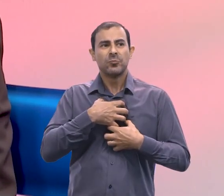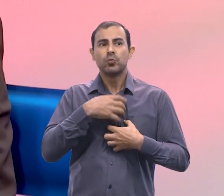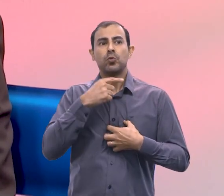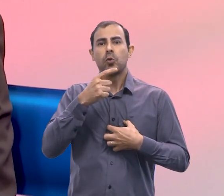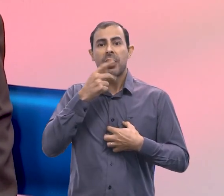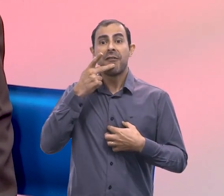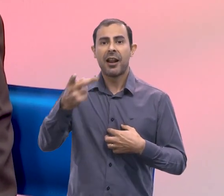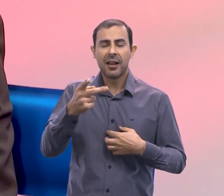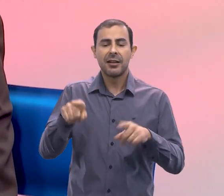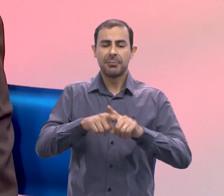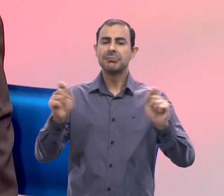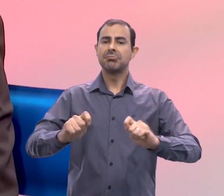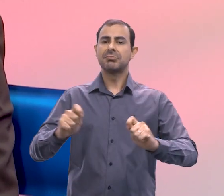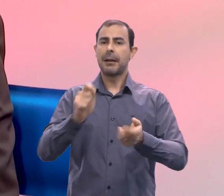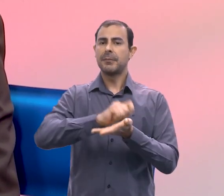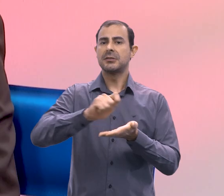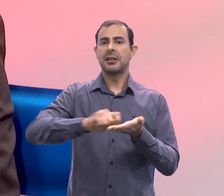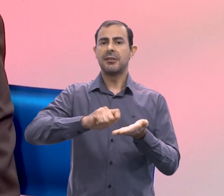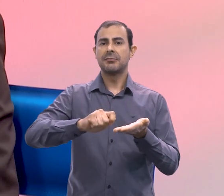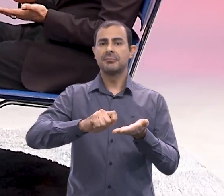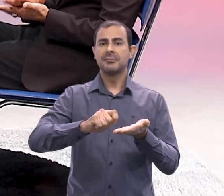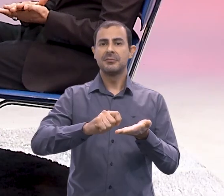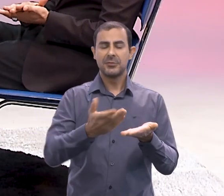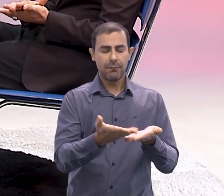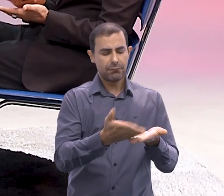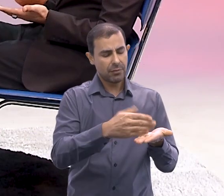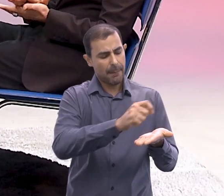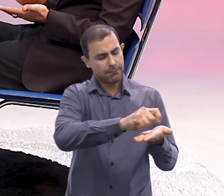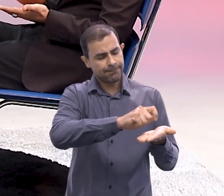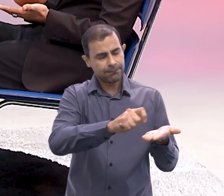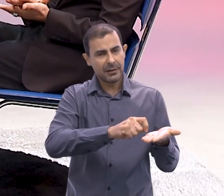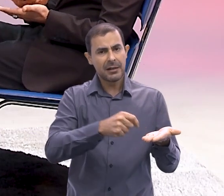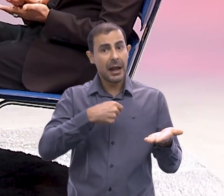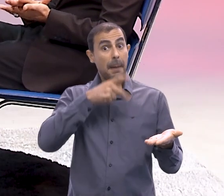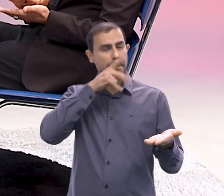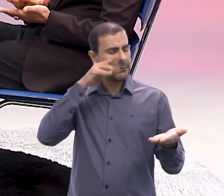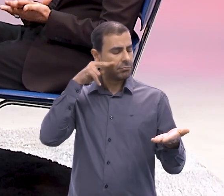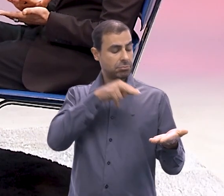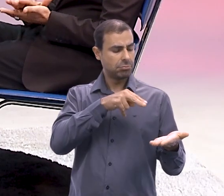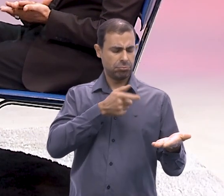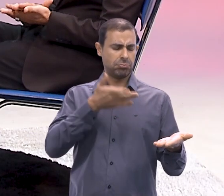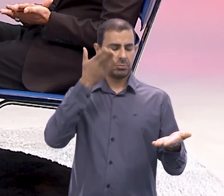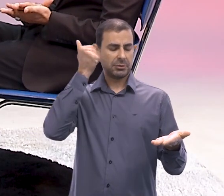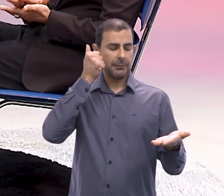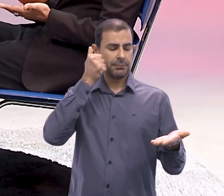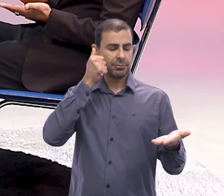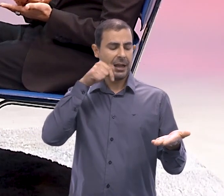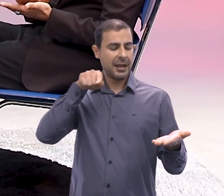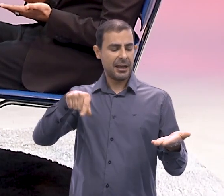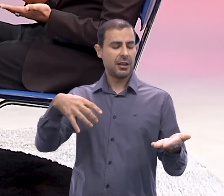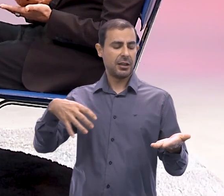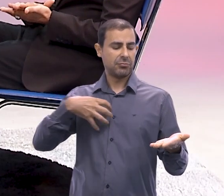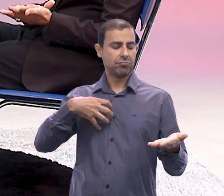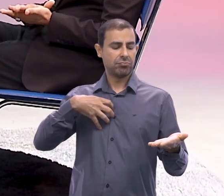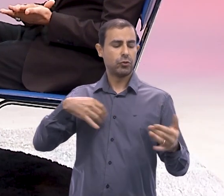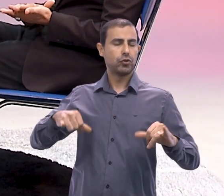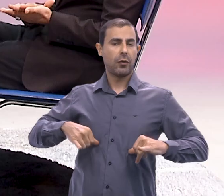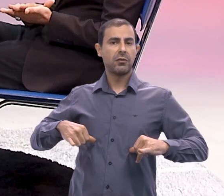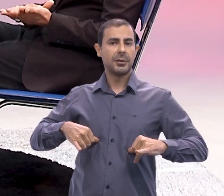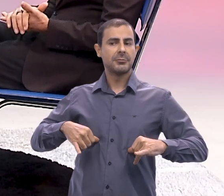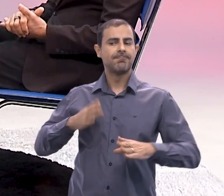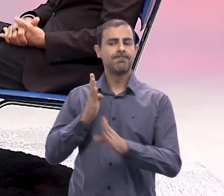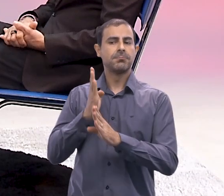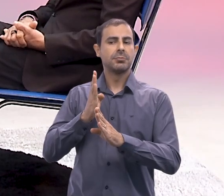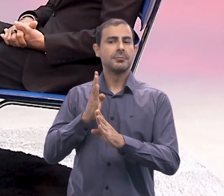de falar, mas ele tem condições de escrever esse bilhete dizendo que alguma coisa não está bem com ele e alguém está machucando